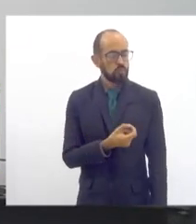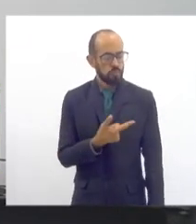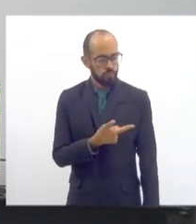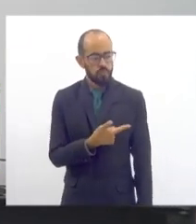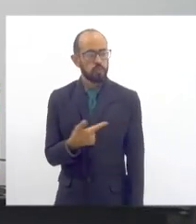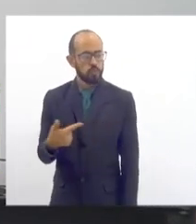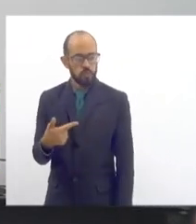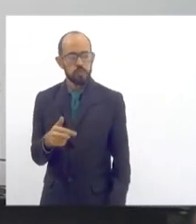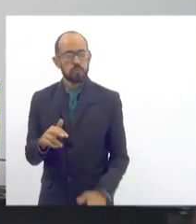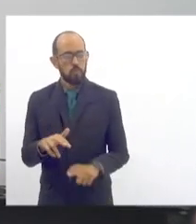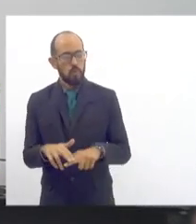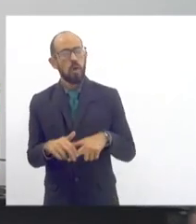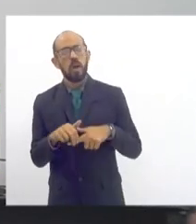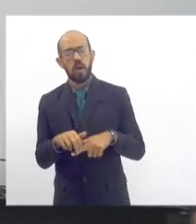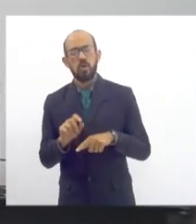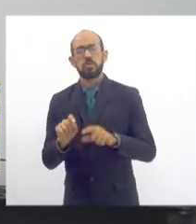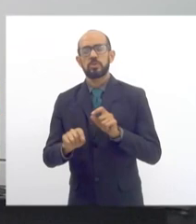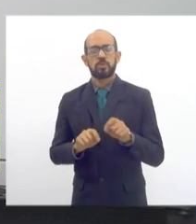por conta de...